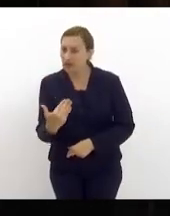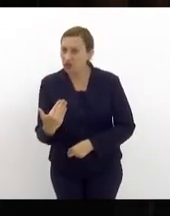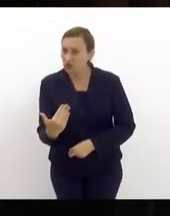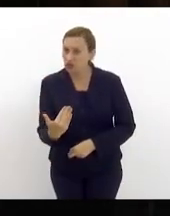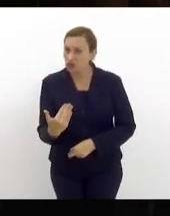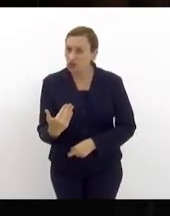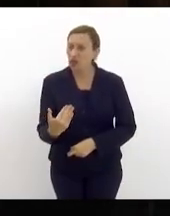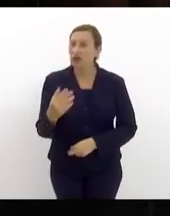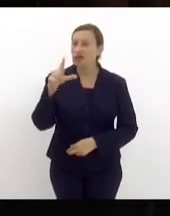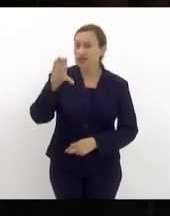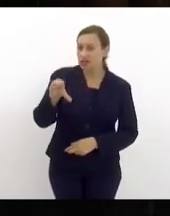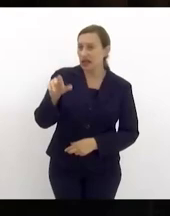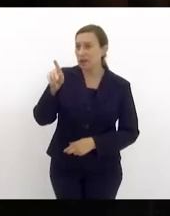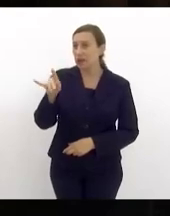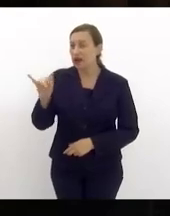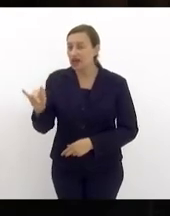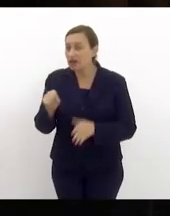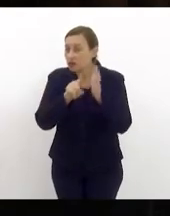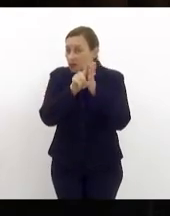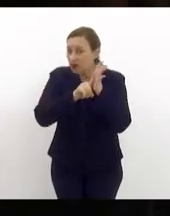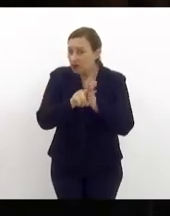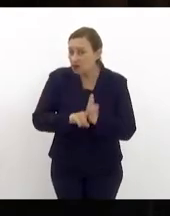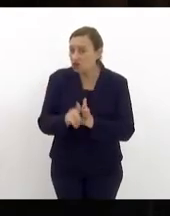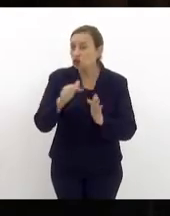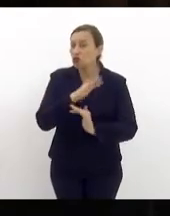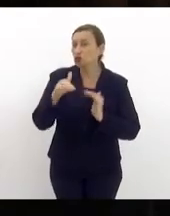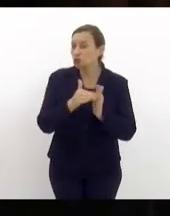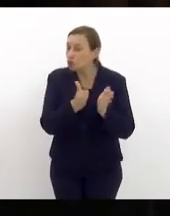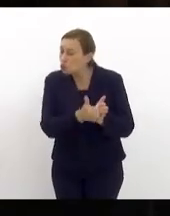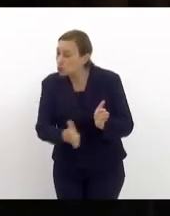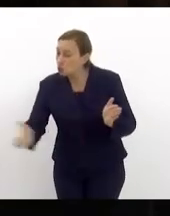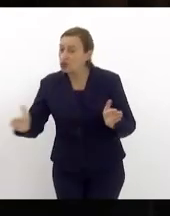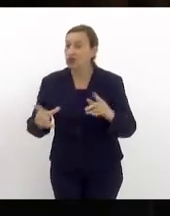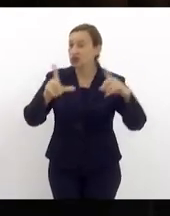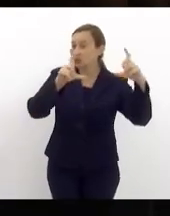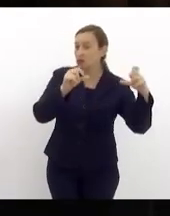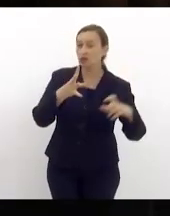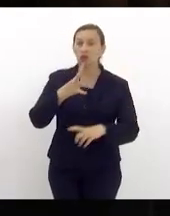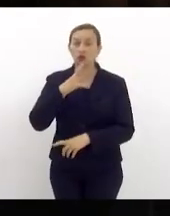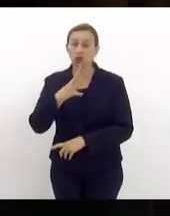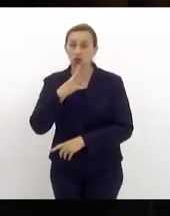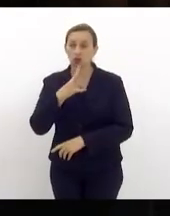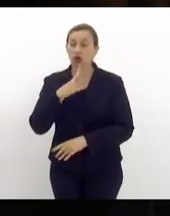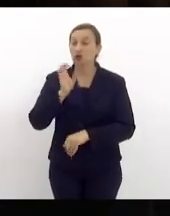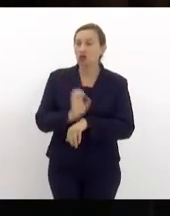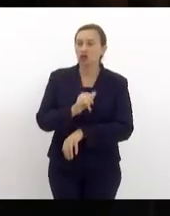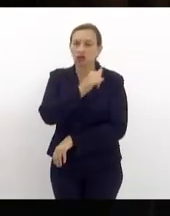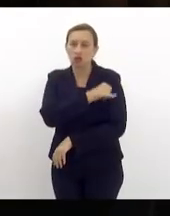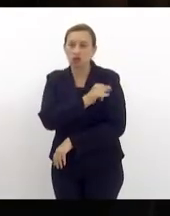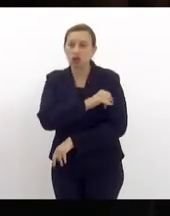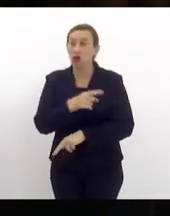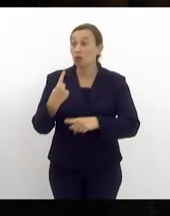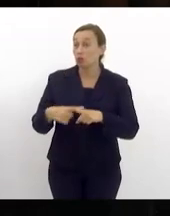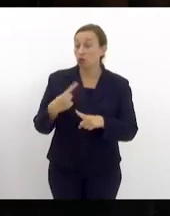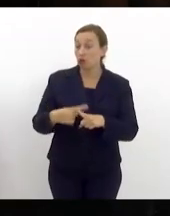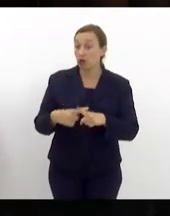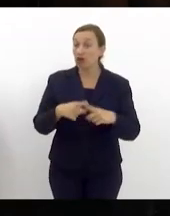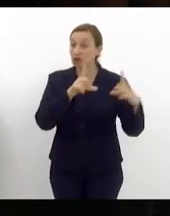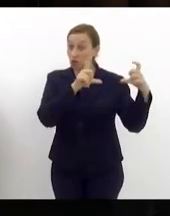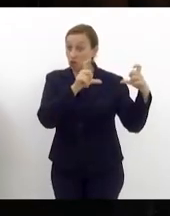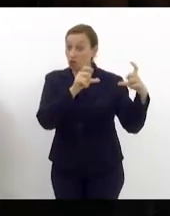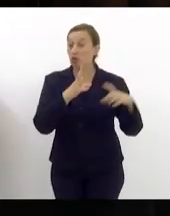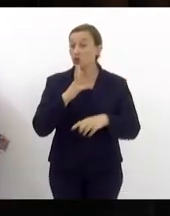uma CPI para que investigasse todo o processo de reconhecimento fotográfico no Rio de Janeiro, porque esse